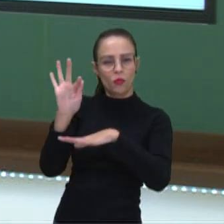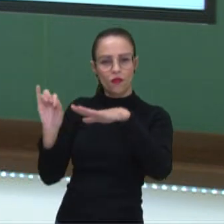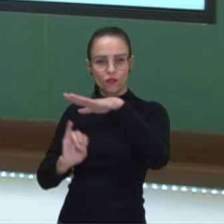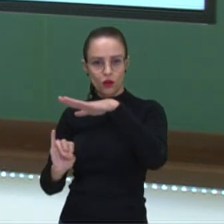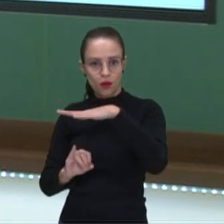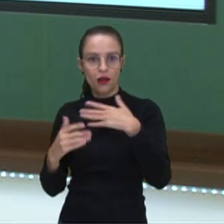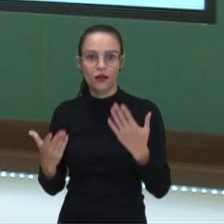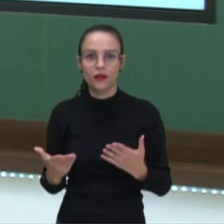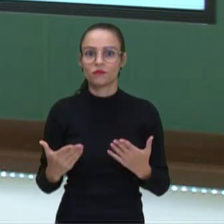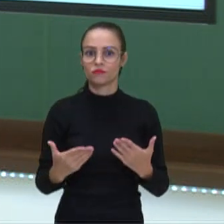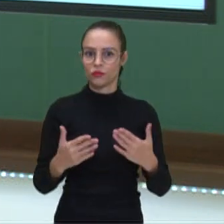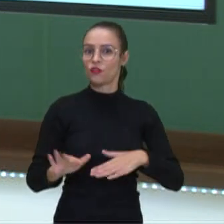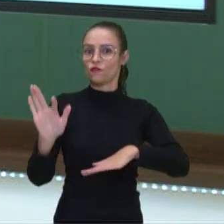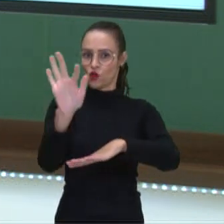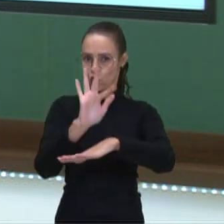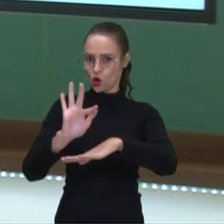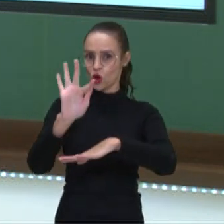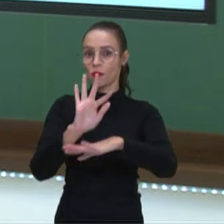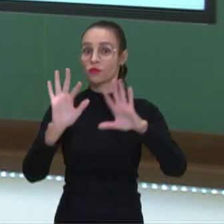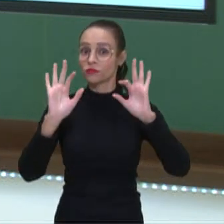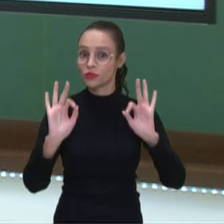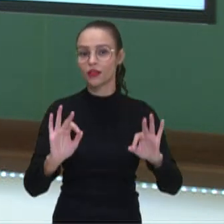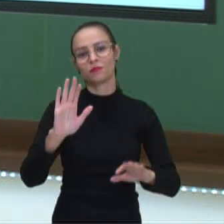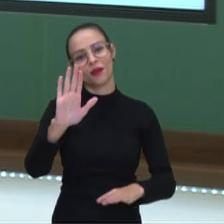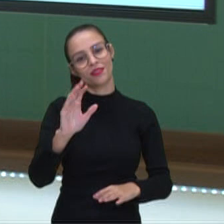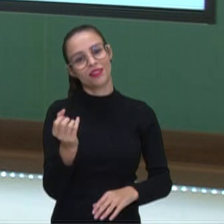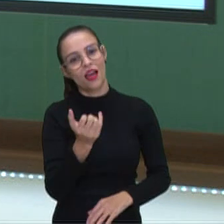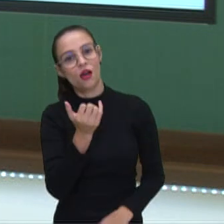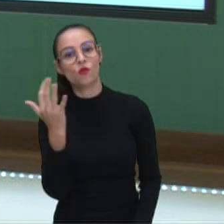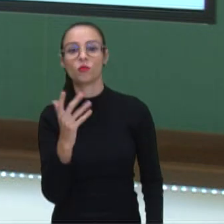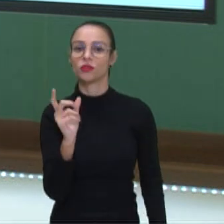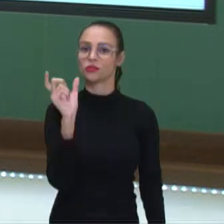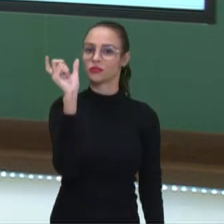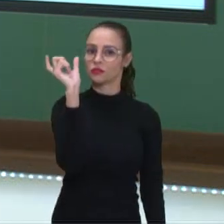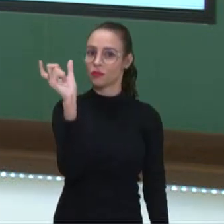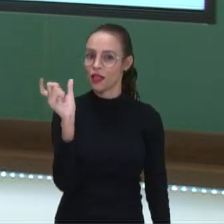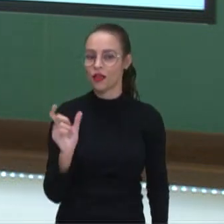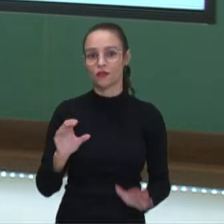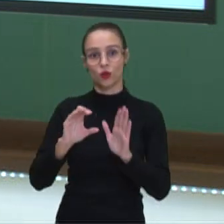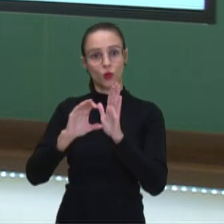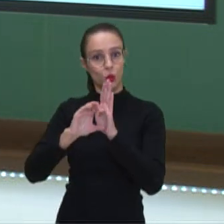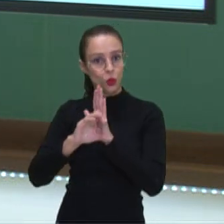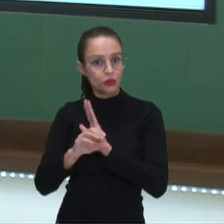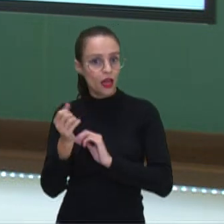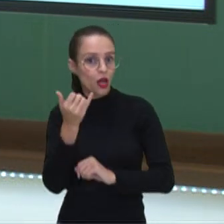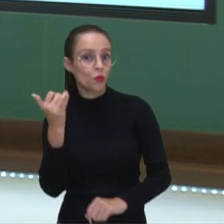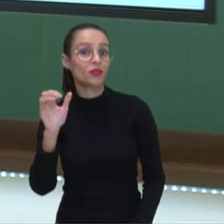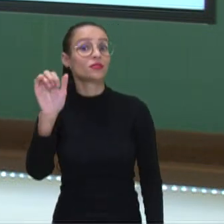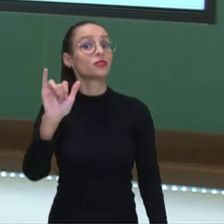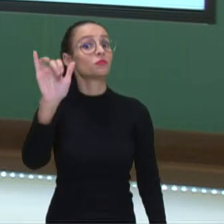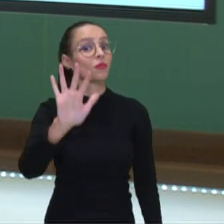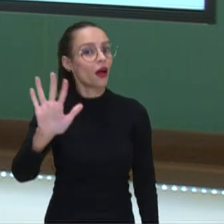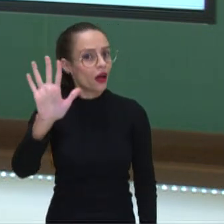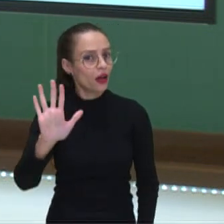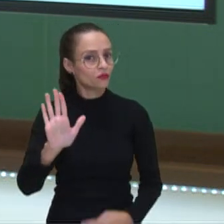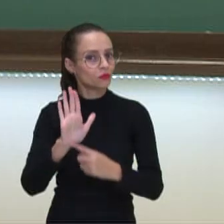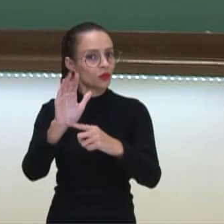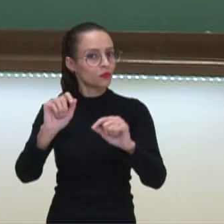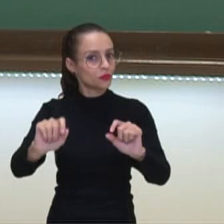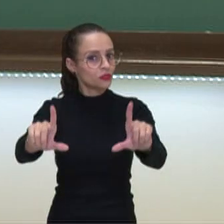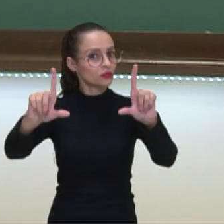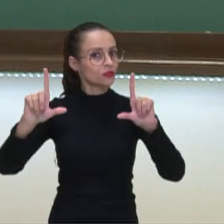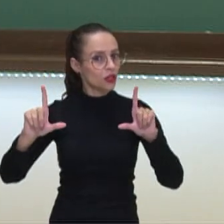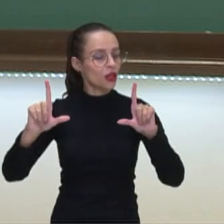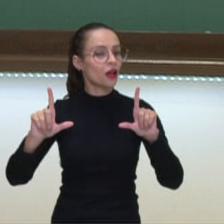utilizar a linguagem culta, correta, mas algumas terminologias, né, algumas ênfases, algumas imagens que a gente vai utilizar, ela